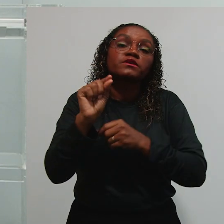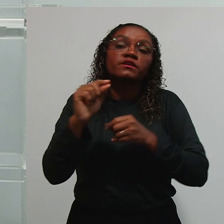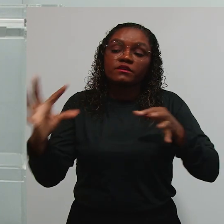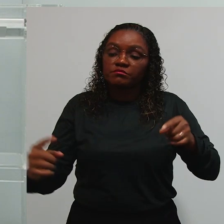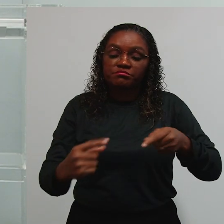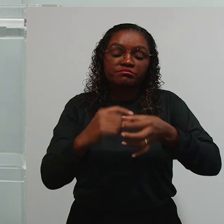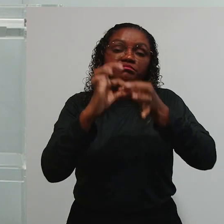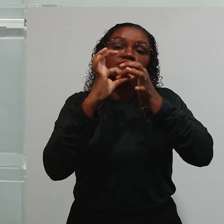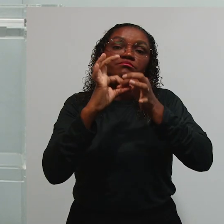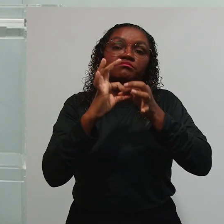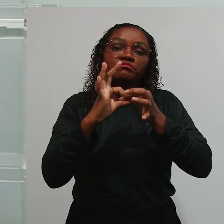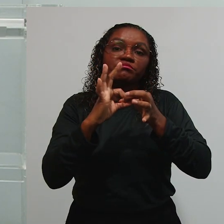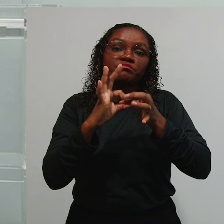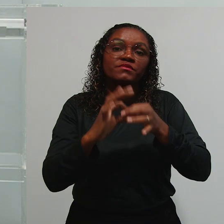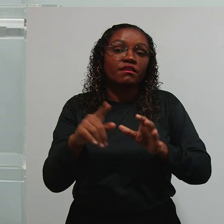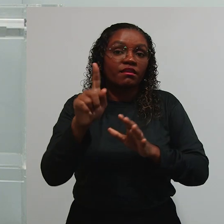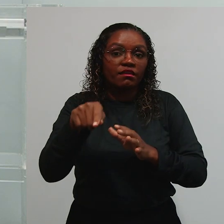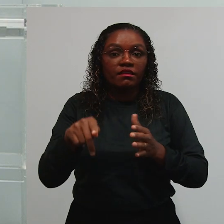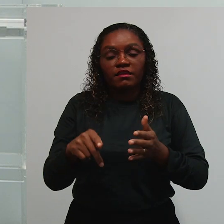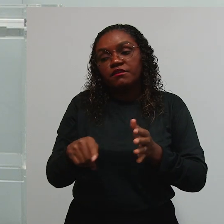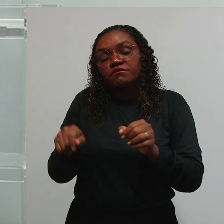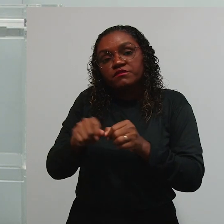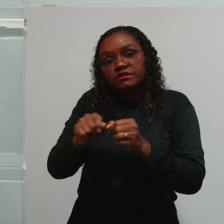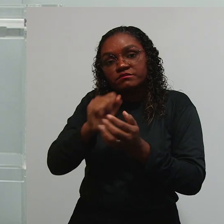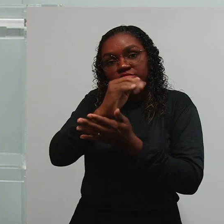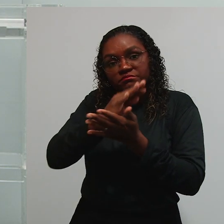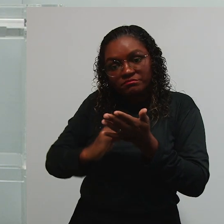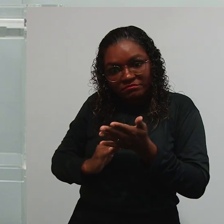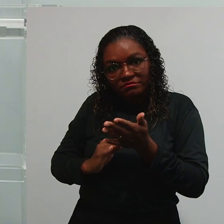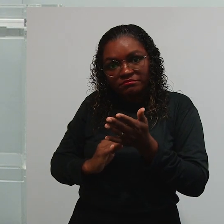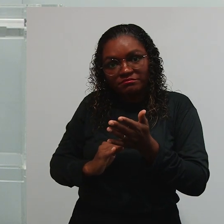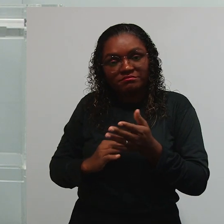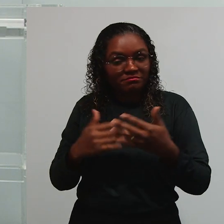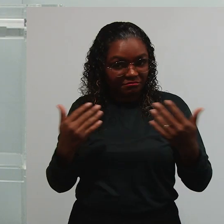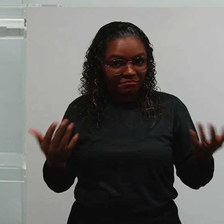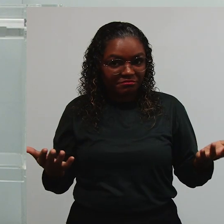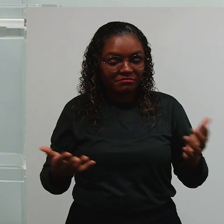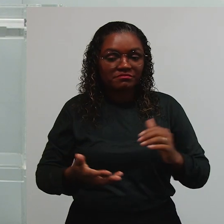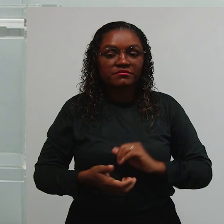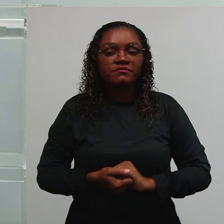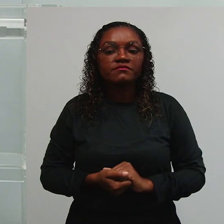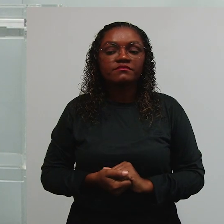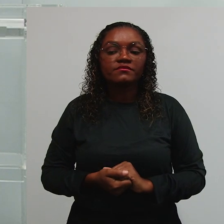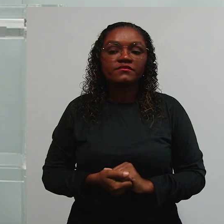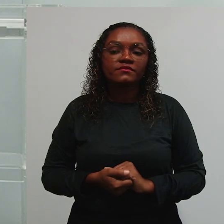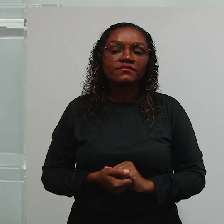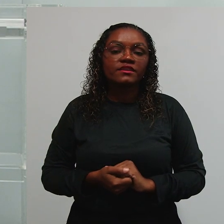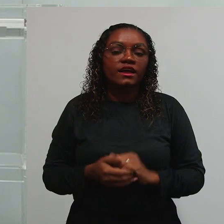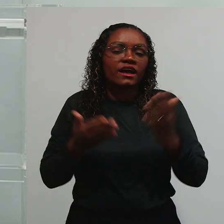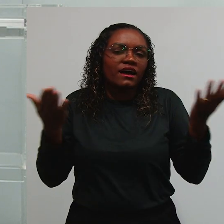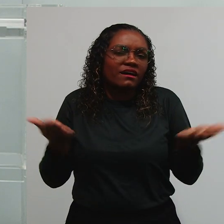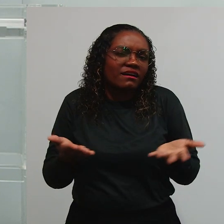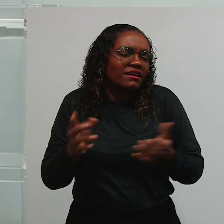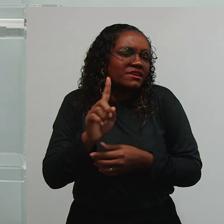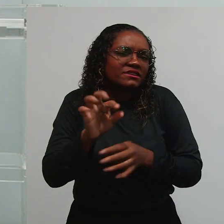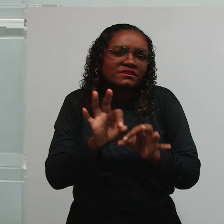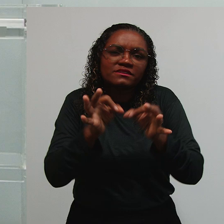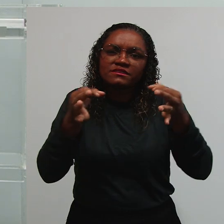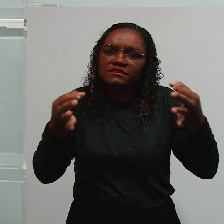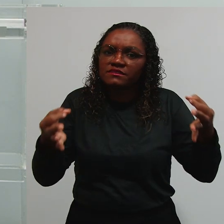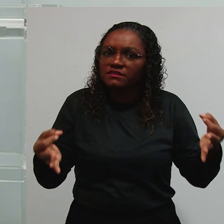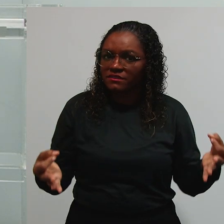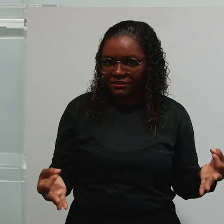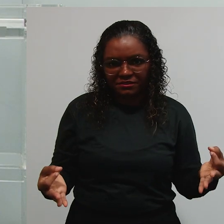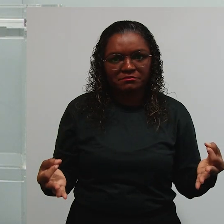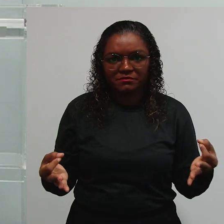dependem da realização do trabalho para serem devidamente redigidas, tá? E é claro, aqui a gente fez o quê? A